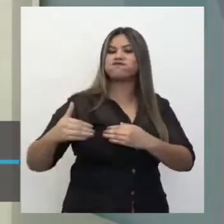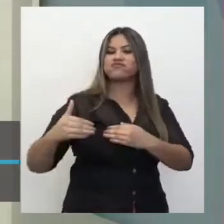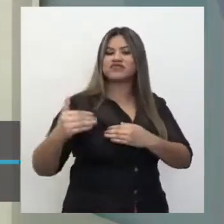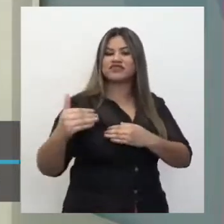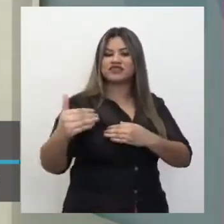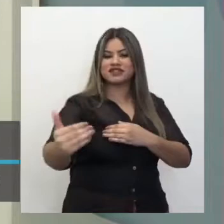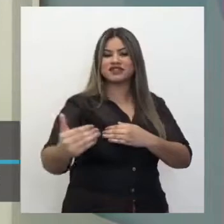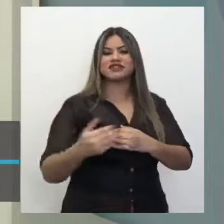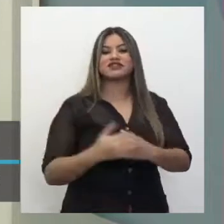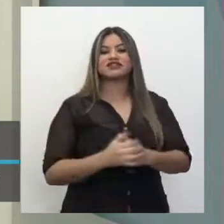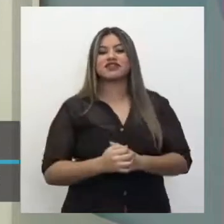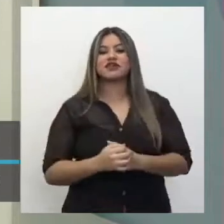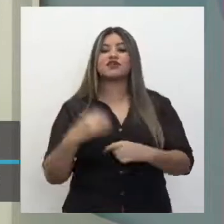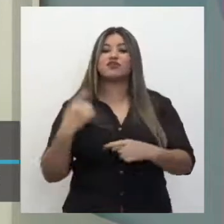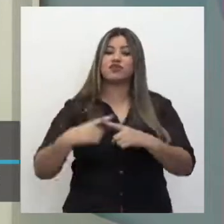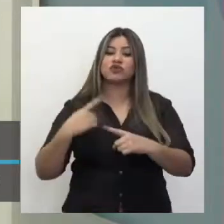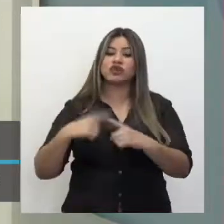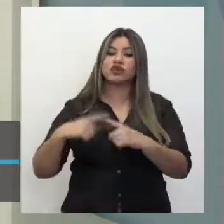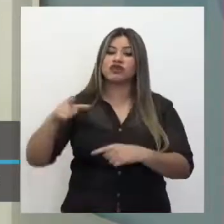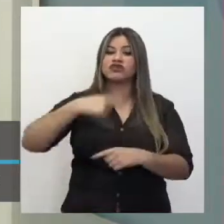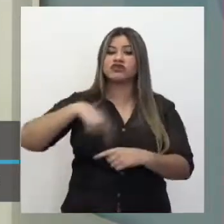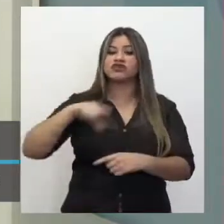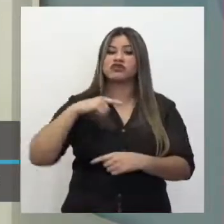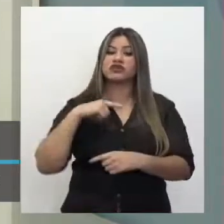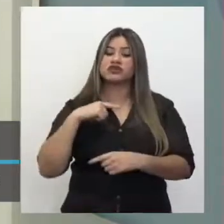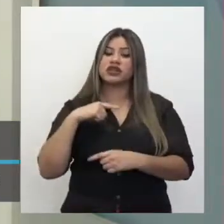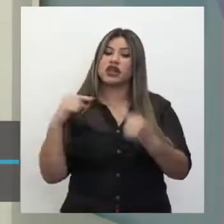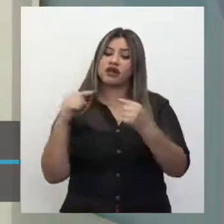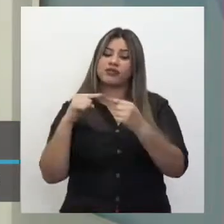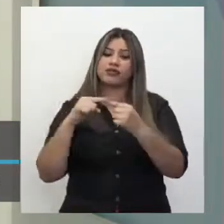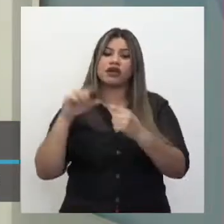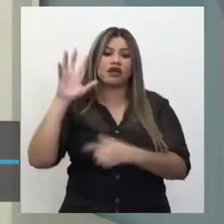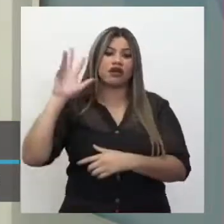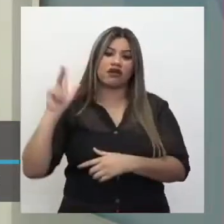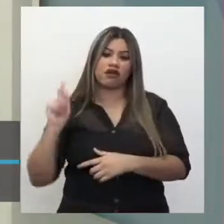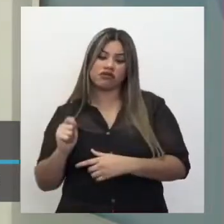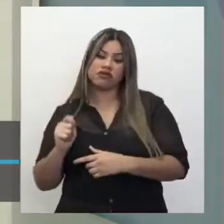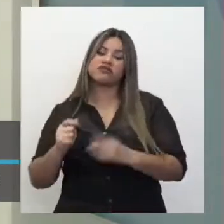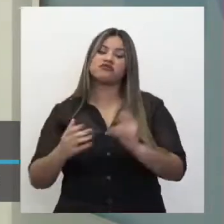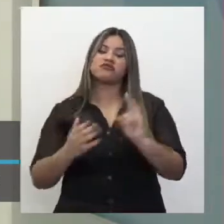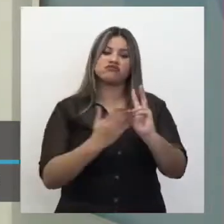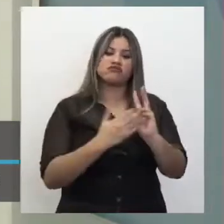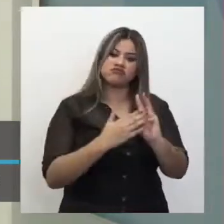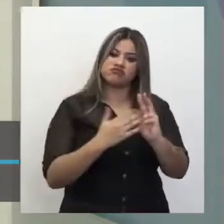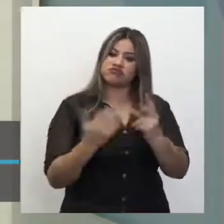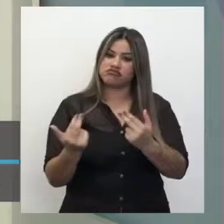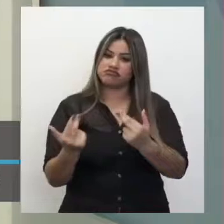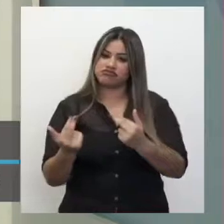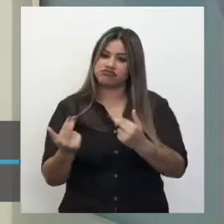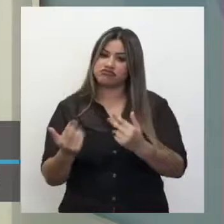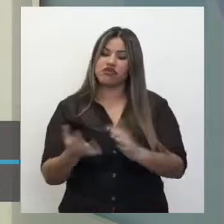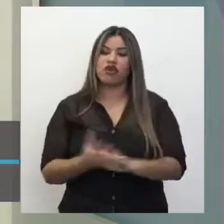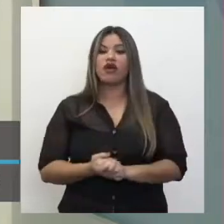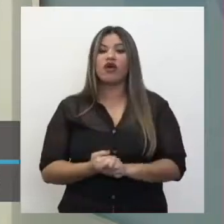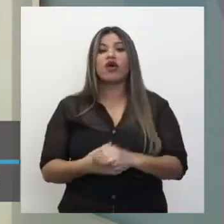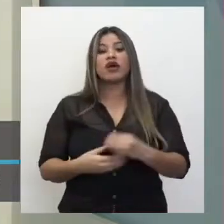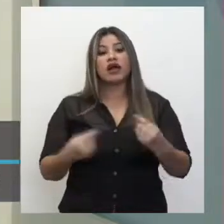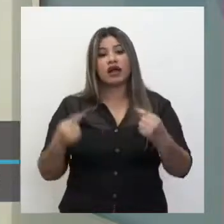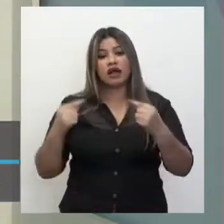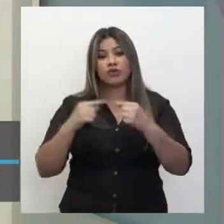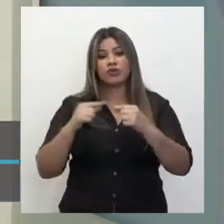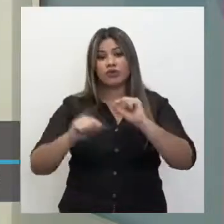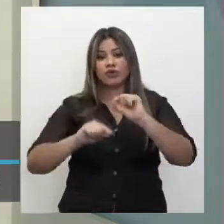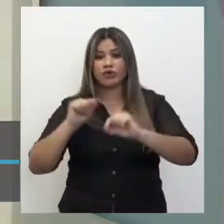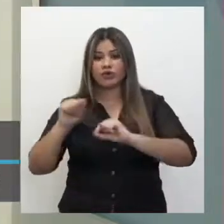verdade. Porque a gente tem isso em relação aos africanos, tanto quanto aos indígenas. E isso dentro até do que a gente tem que